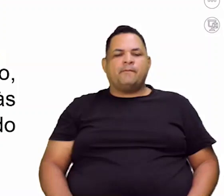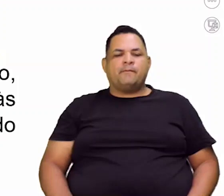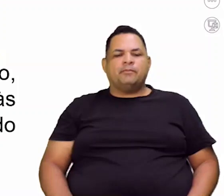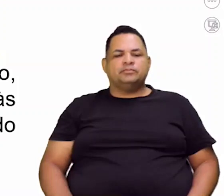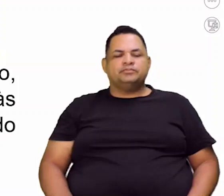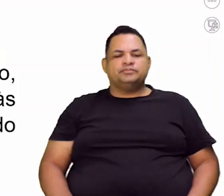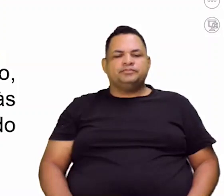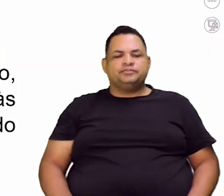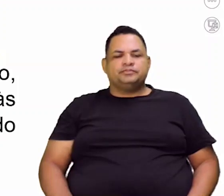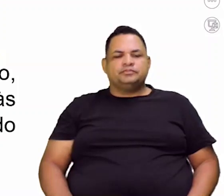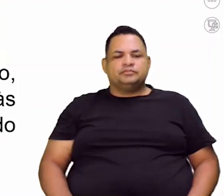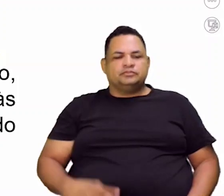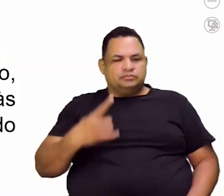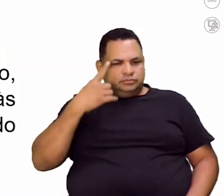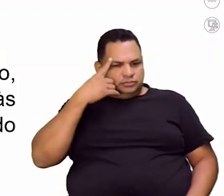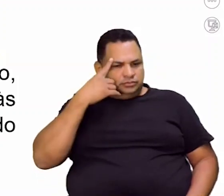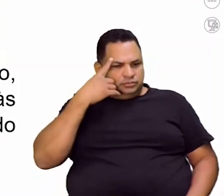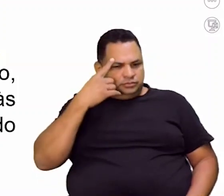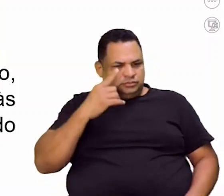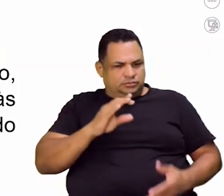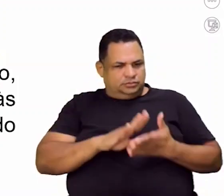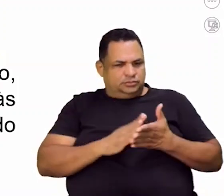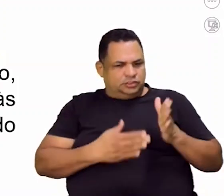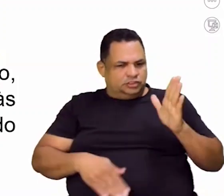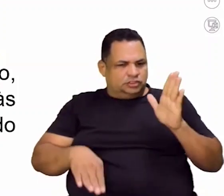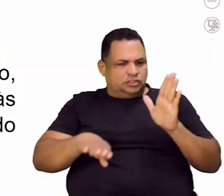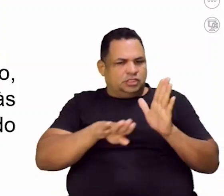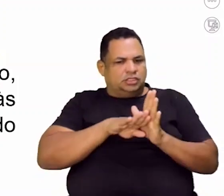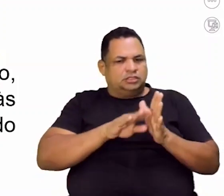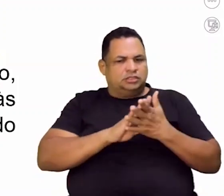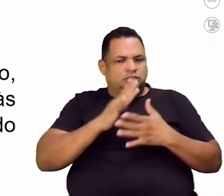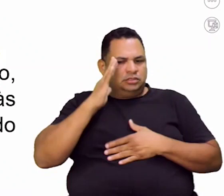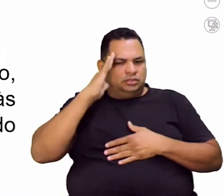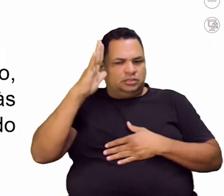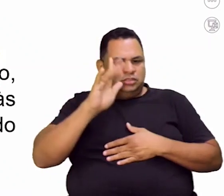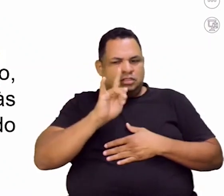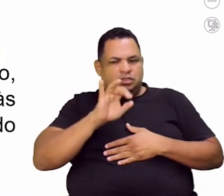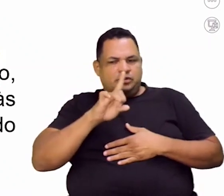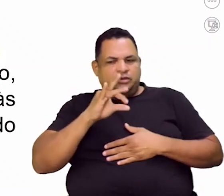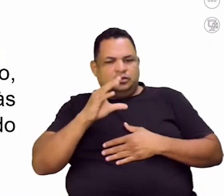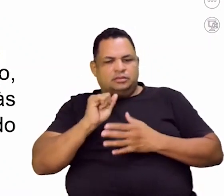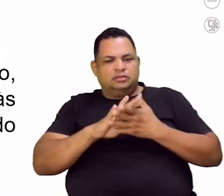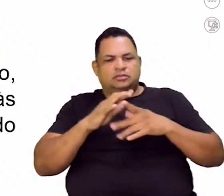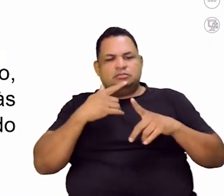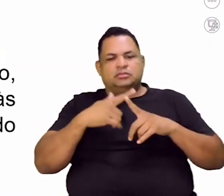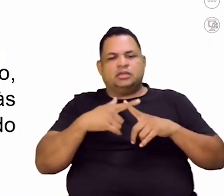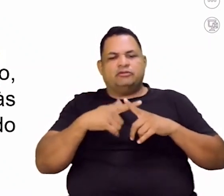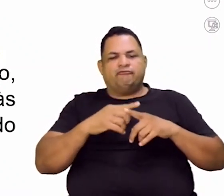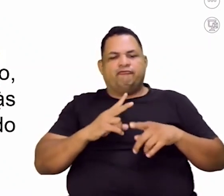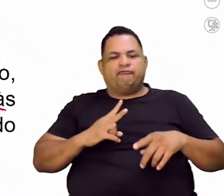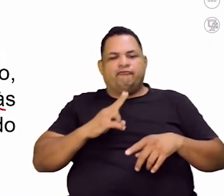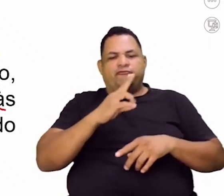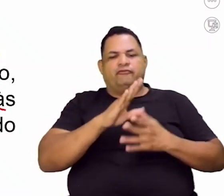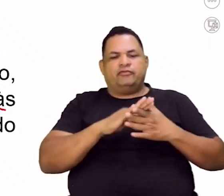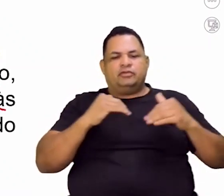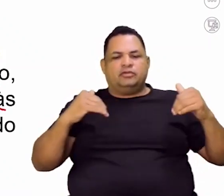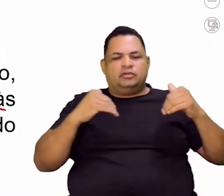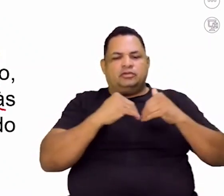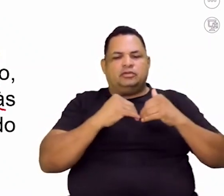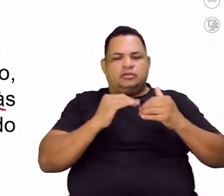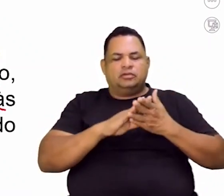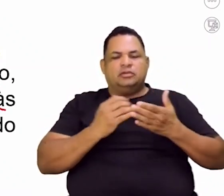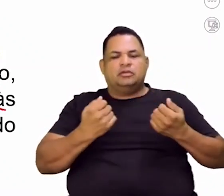Uma intuição o teria levado à teoria da gravitação, segundo a qual a força de atração é proporcional